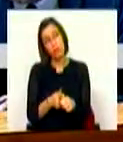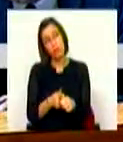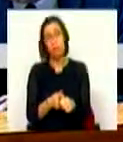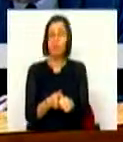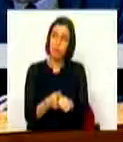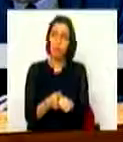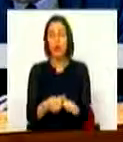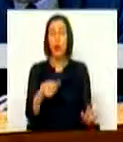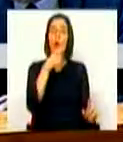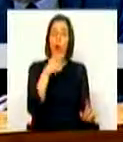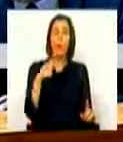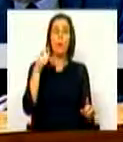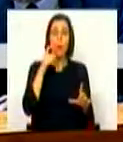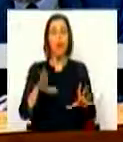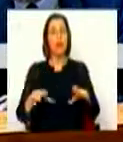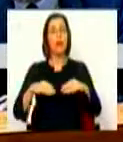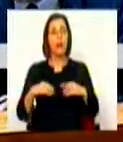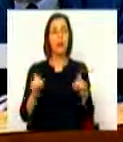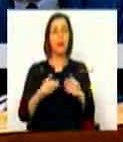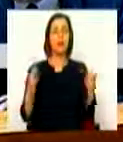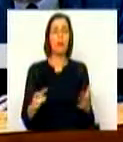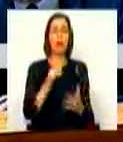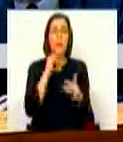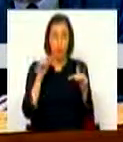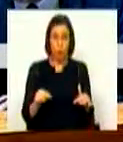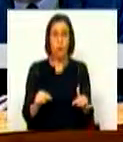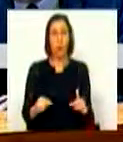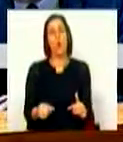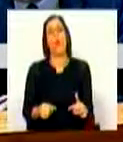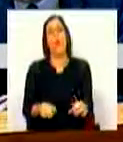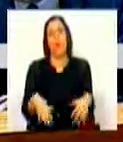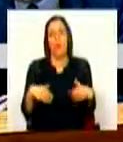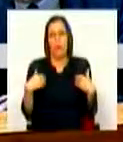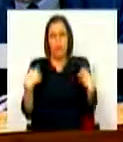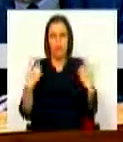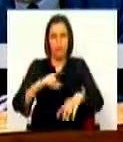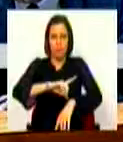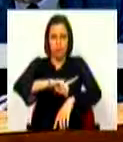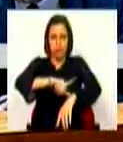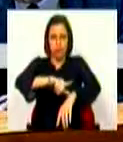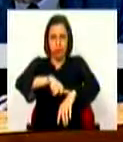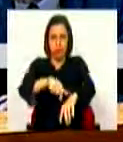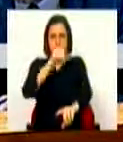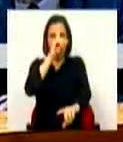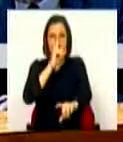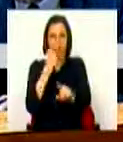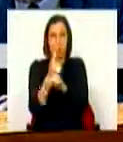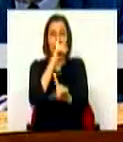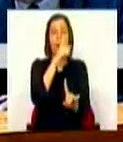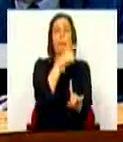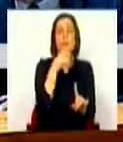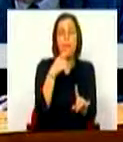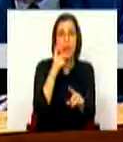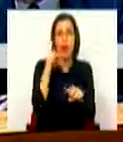e compromissos que não se assumem, poderíamos estar aqui muito tempo a discutir e a lembrar quem prometeu